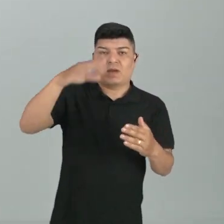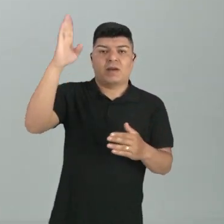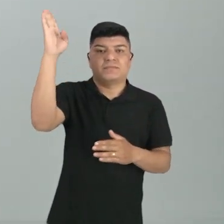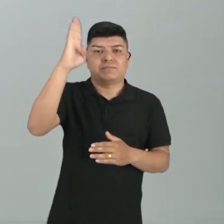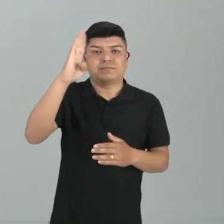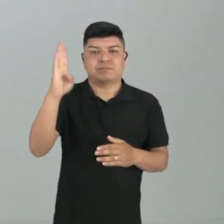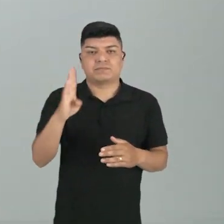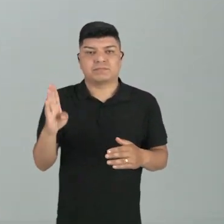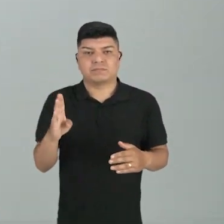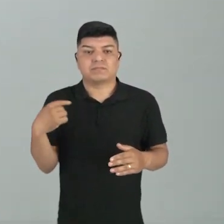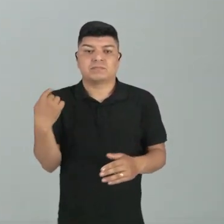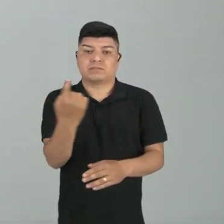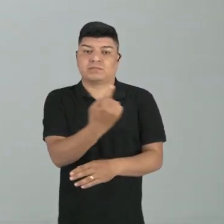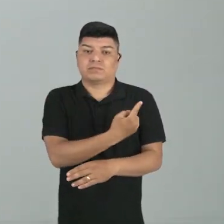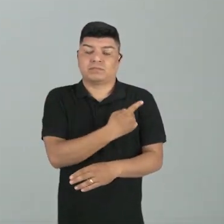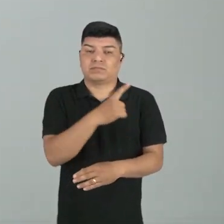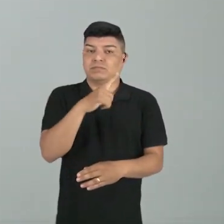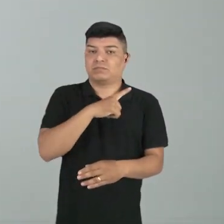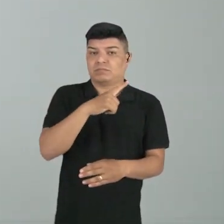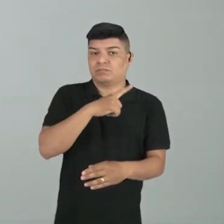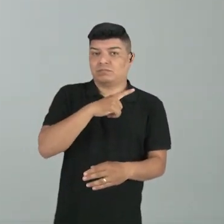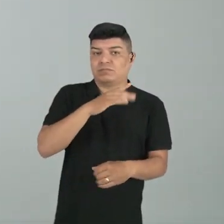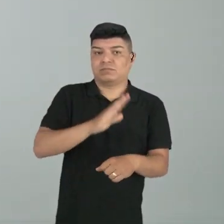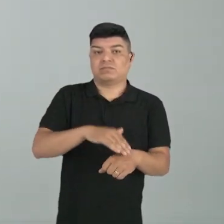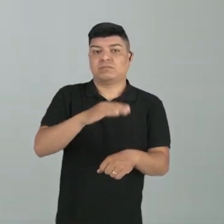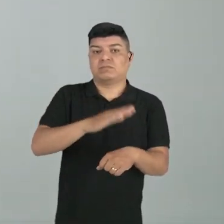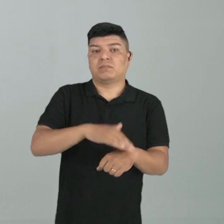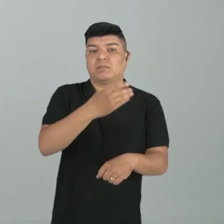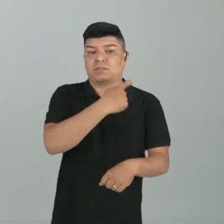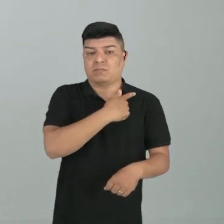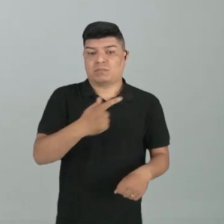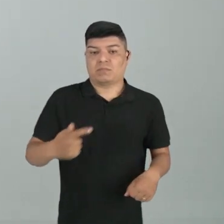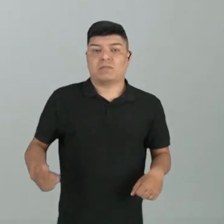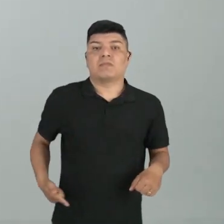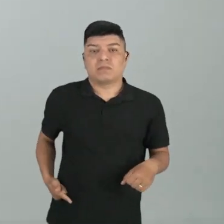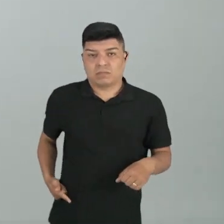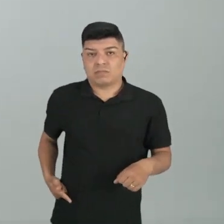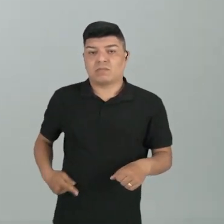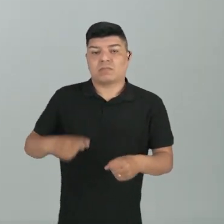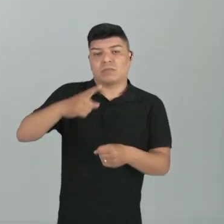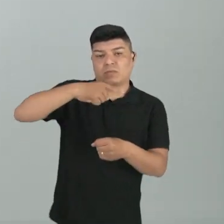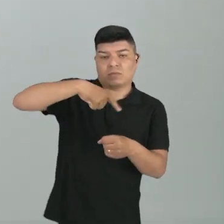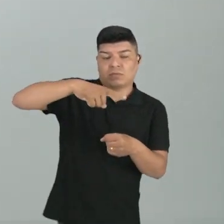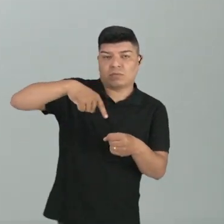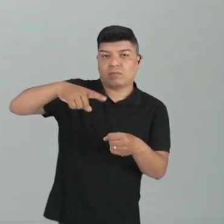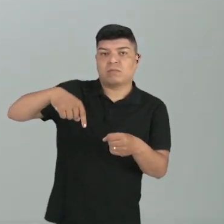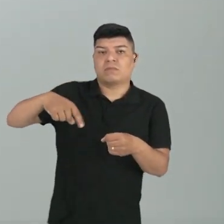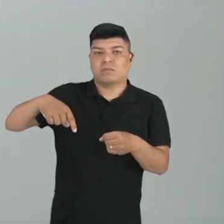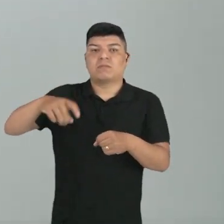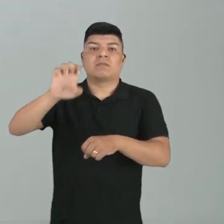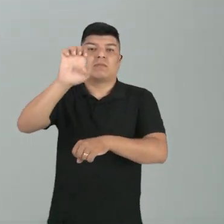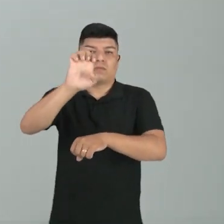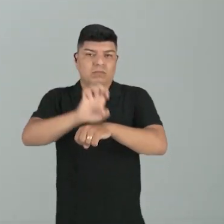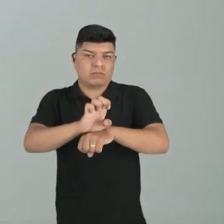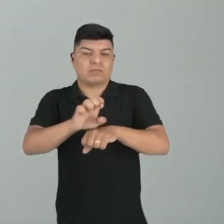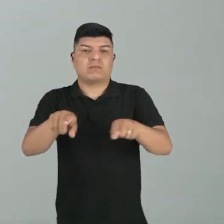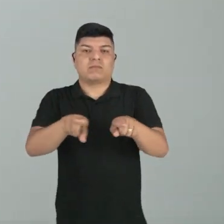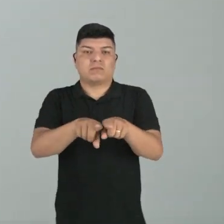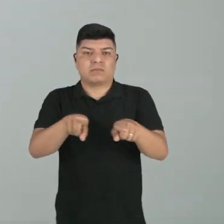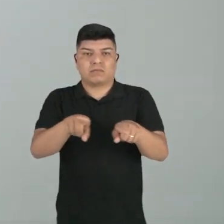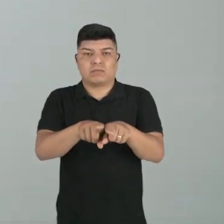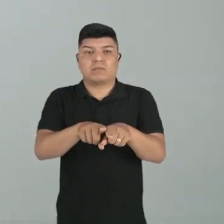nós temos referências máximas de governo no âmbito municipal, no âmbito estadual e